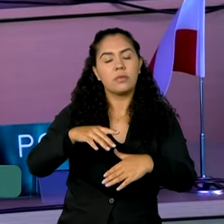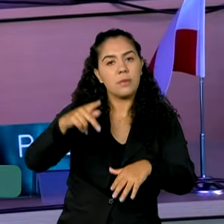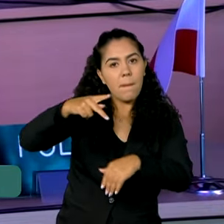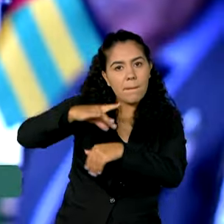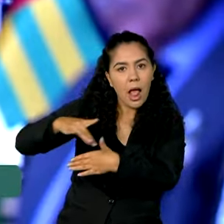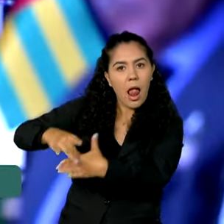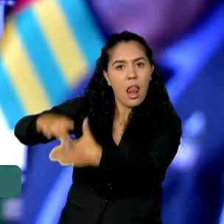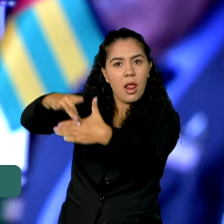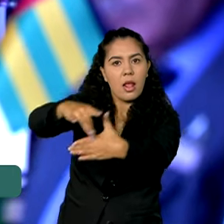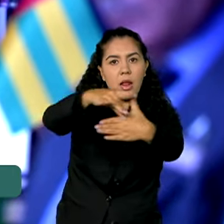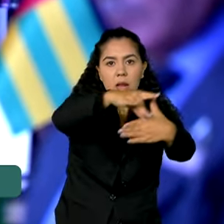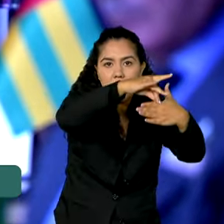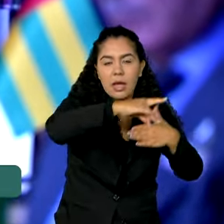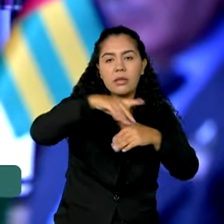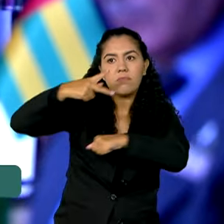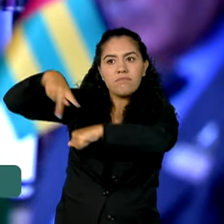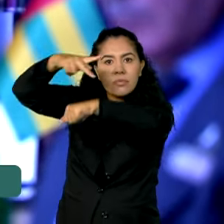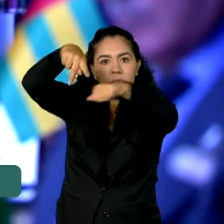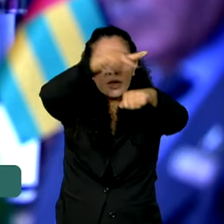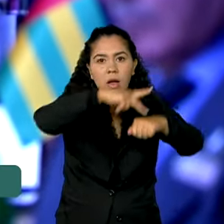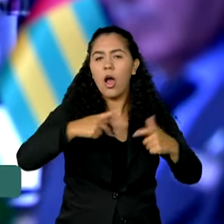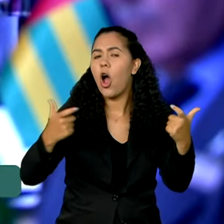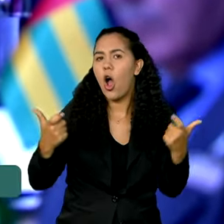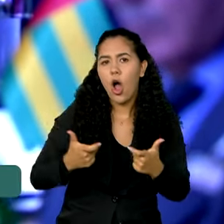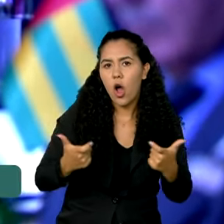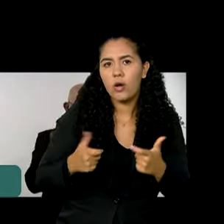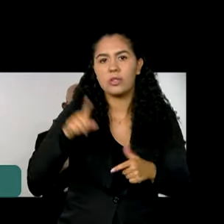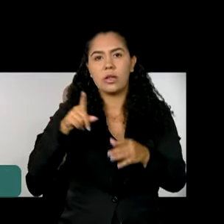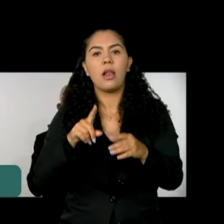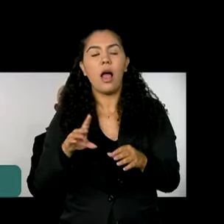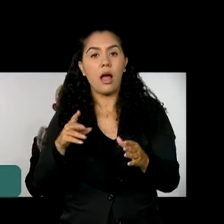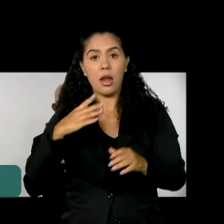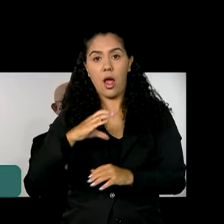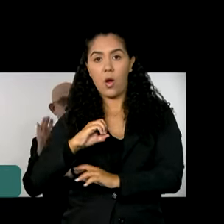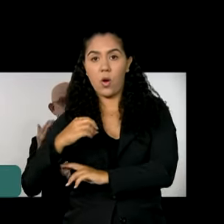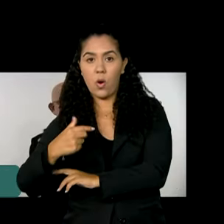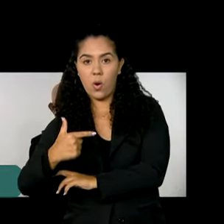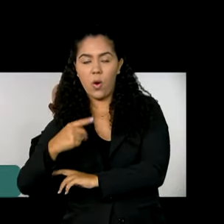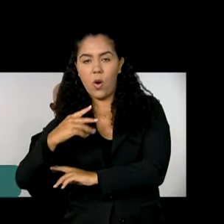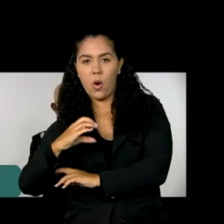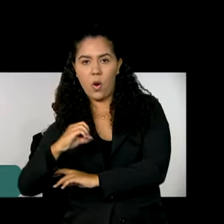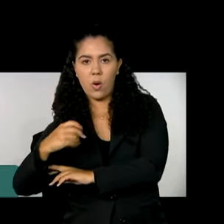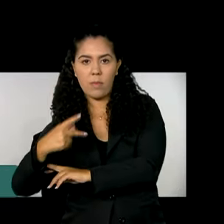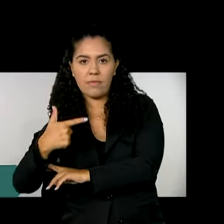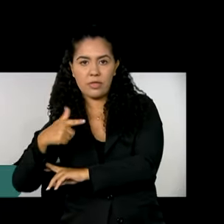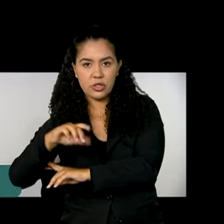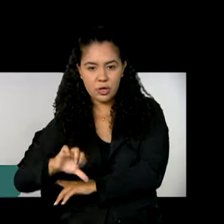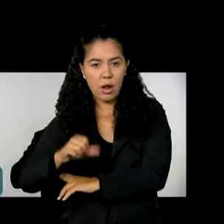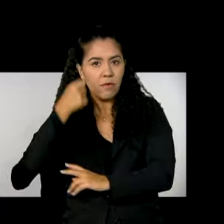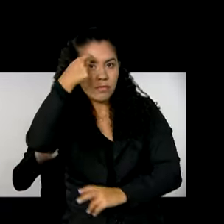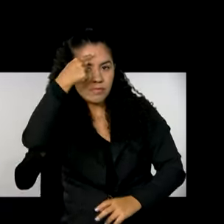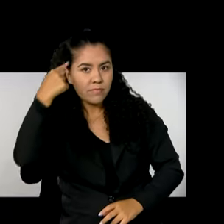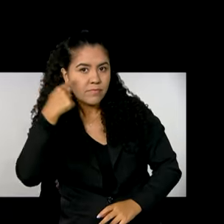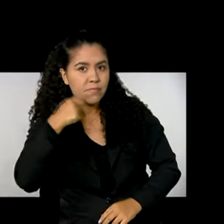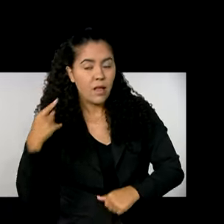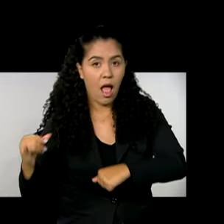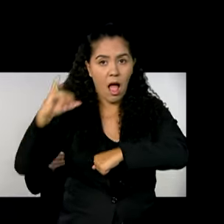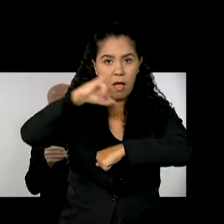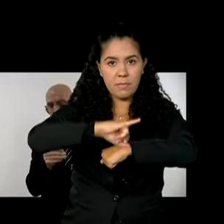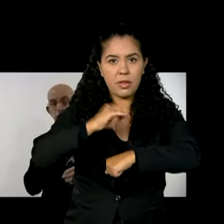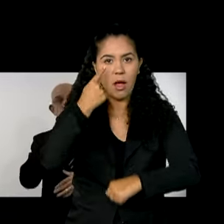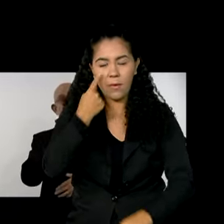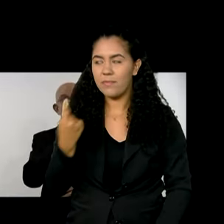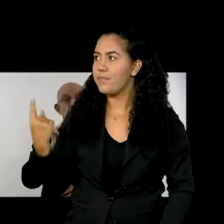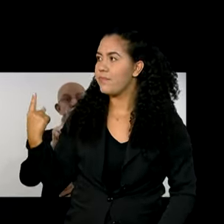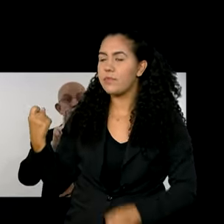COP29 em Baku, capital do Azerbaijão. Ambiciosa, certamente, mas também factível.